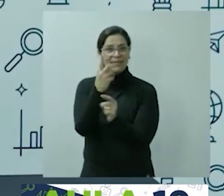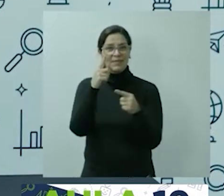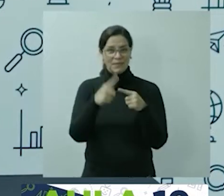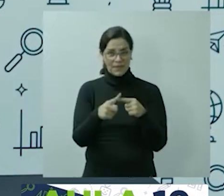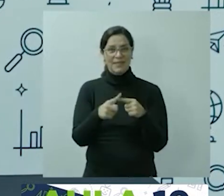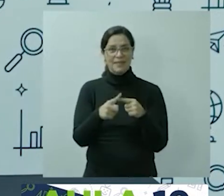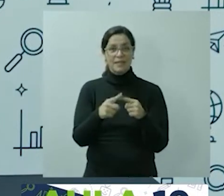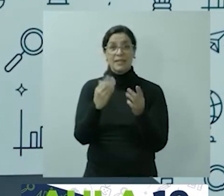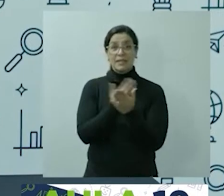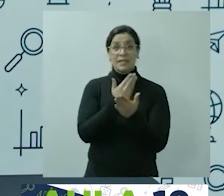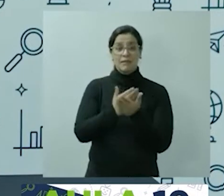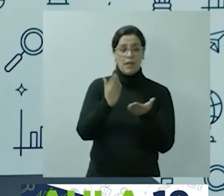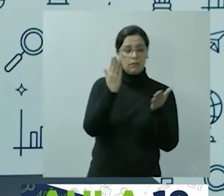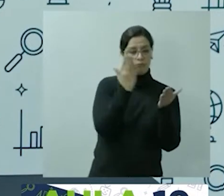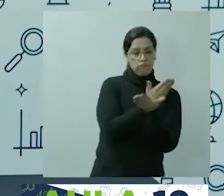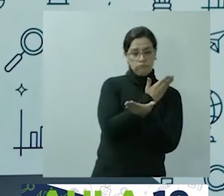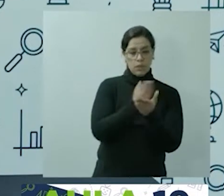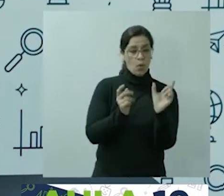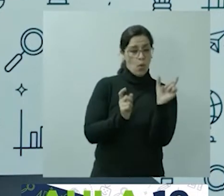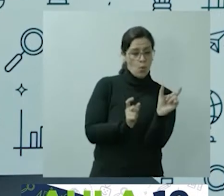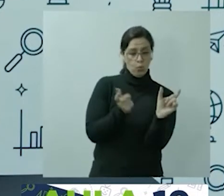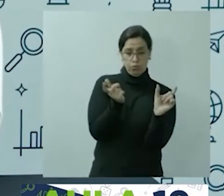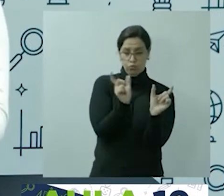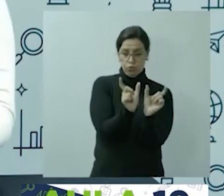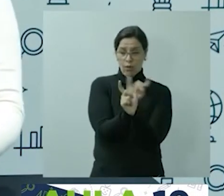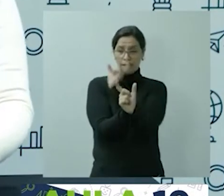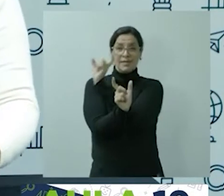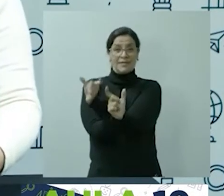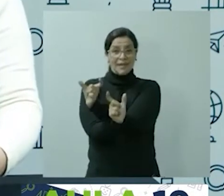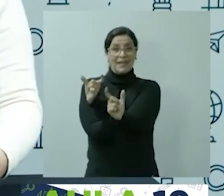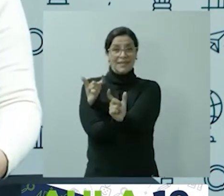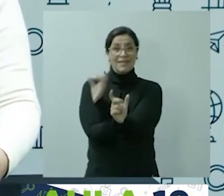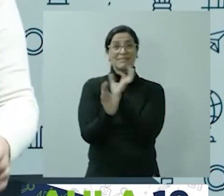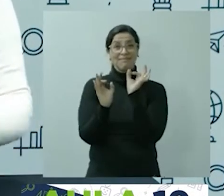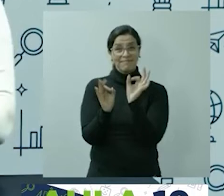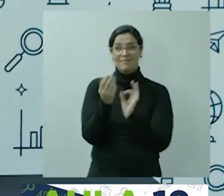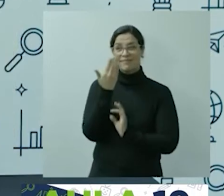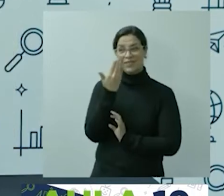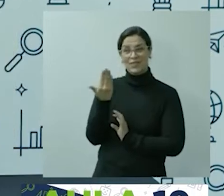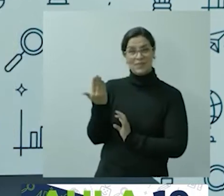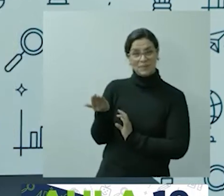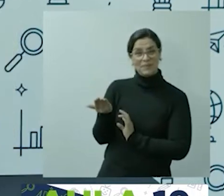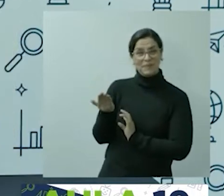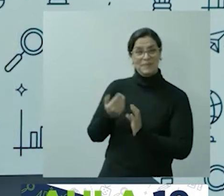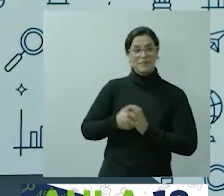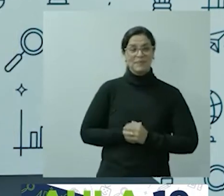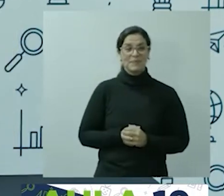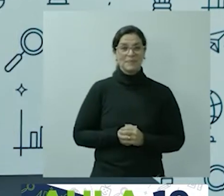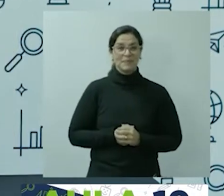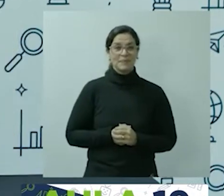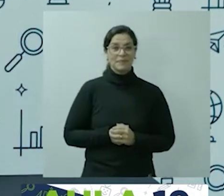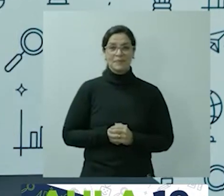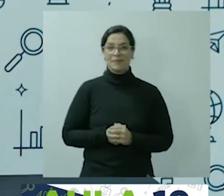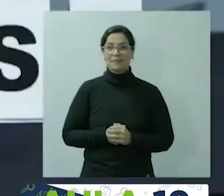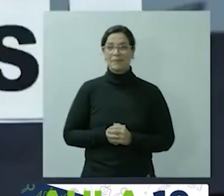Três vezes. Então, nós separamos ela em três sílabas.